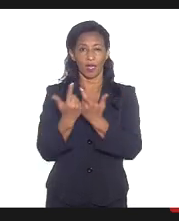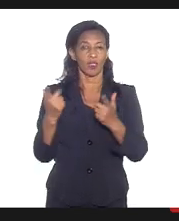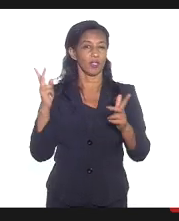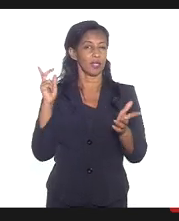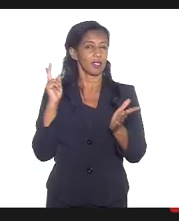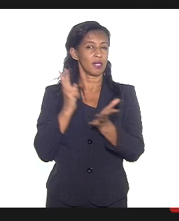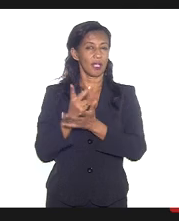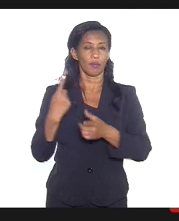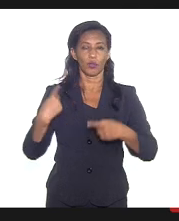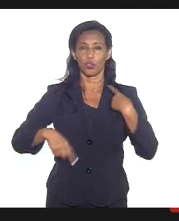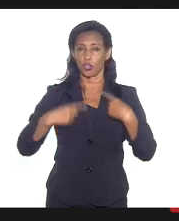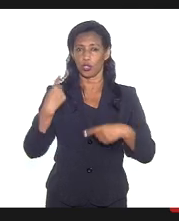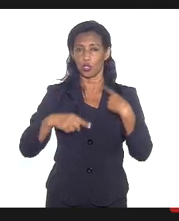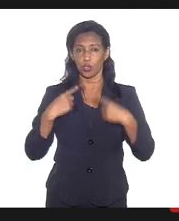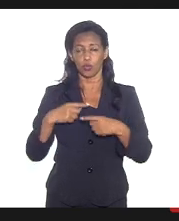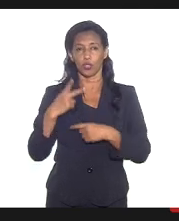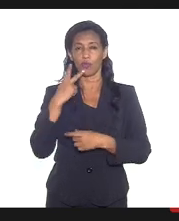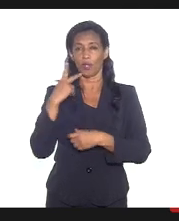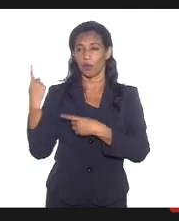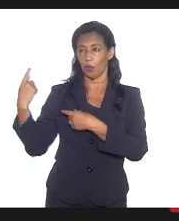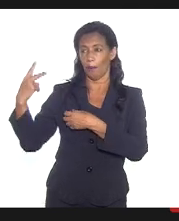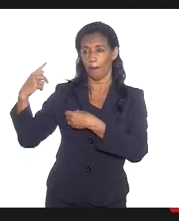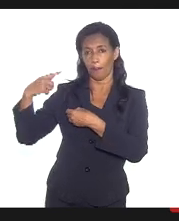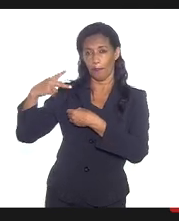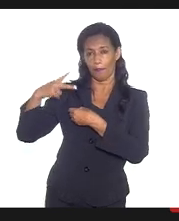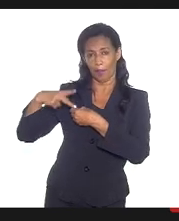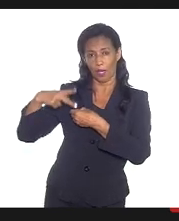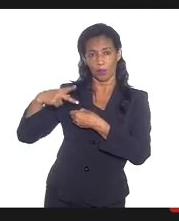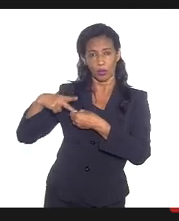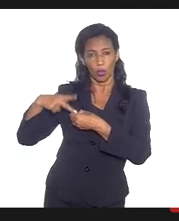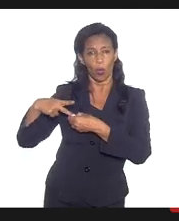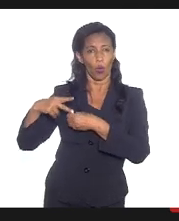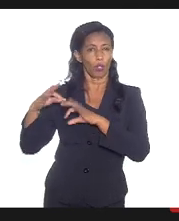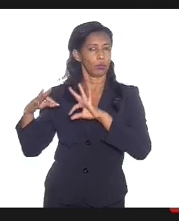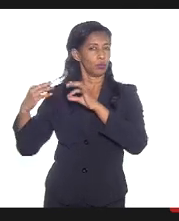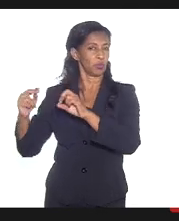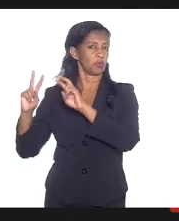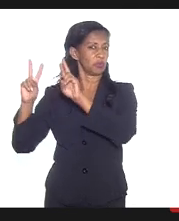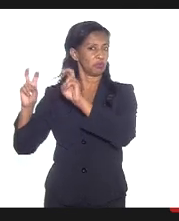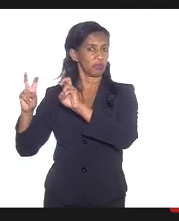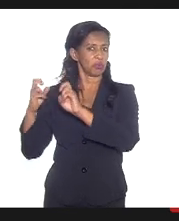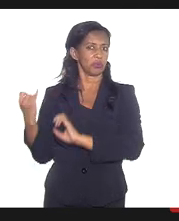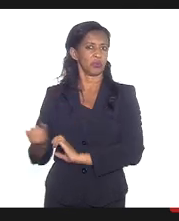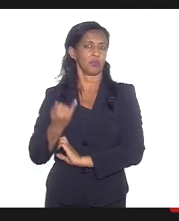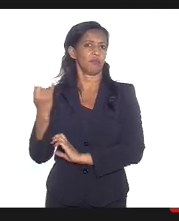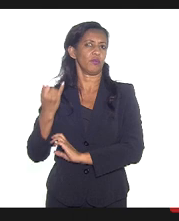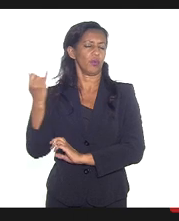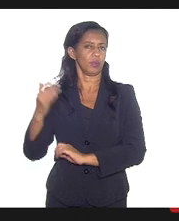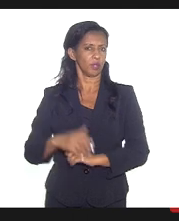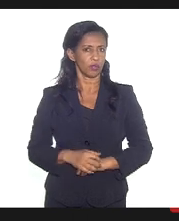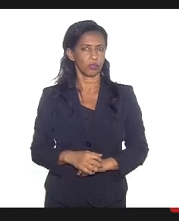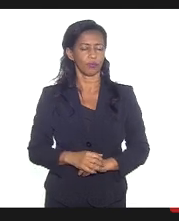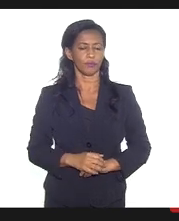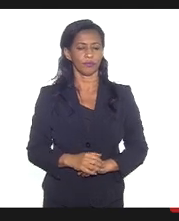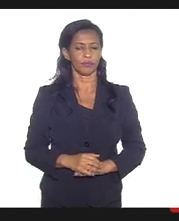discutindo as questões do petróleo, como foi na questão do descomissionamento, sempre travando as discussões,